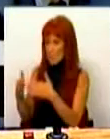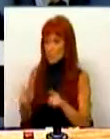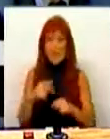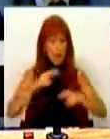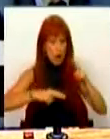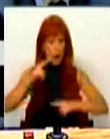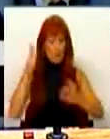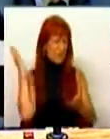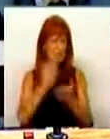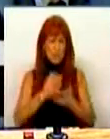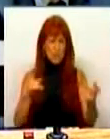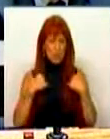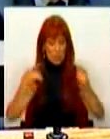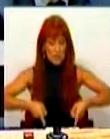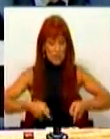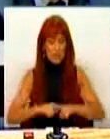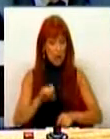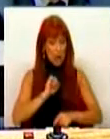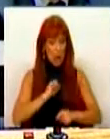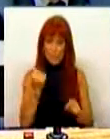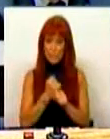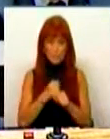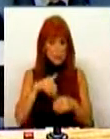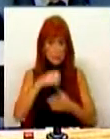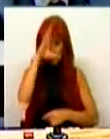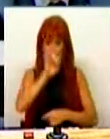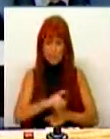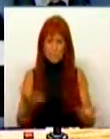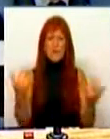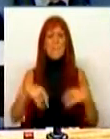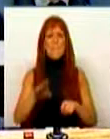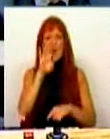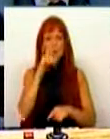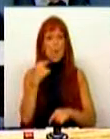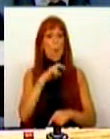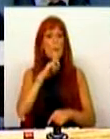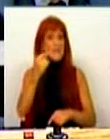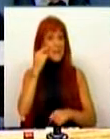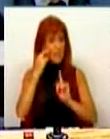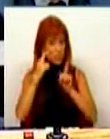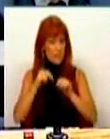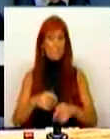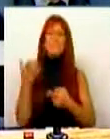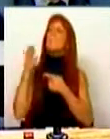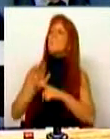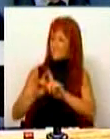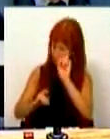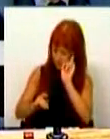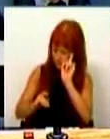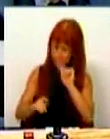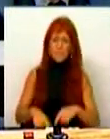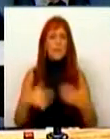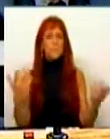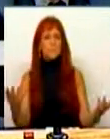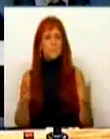obra desde que iniciámos as nossas funções. Mas chamo-lhe a atenção que, designadamente,